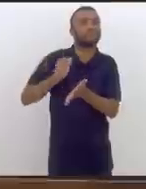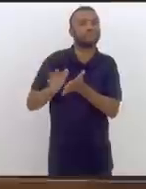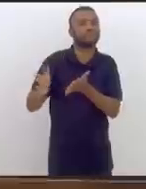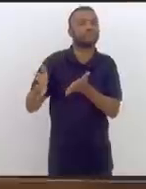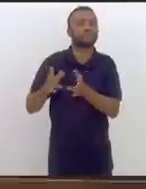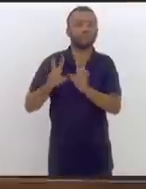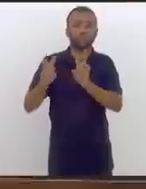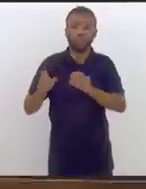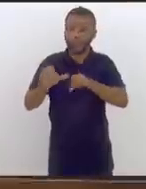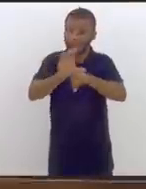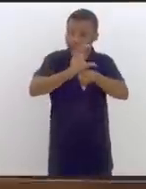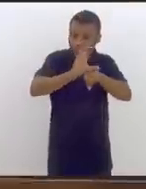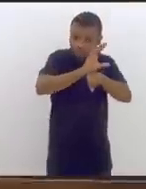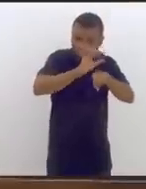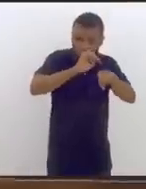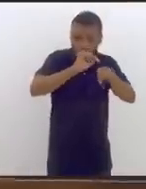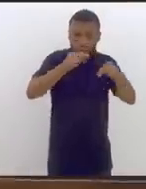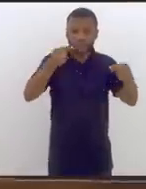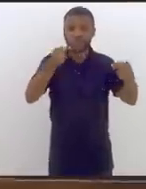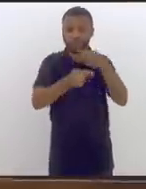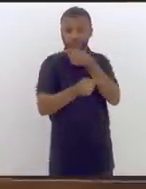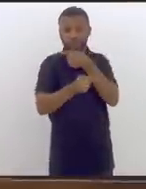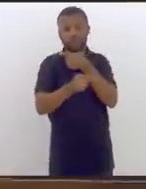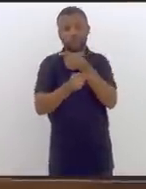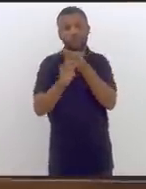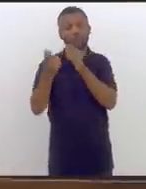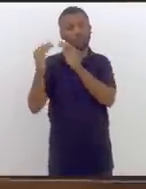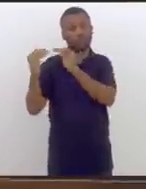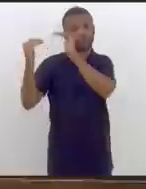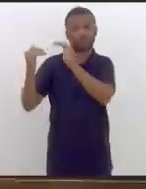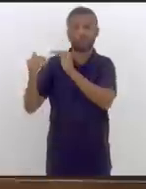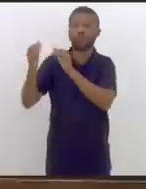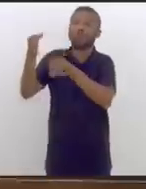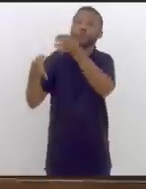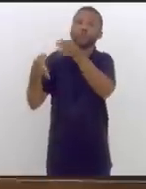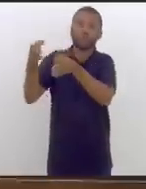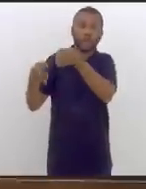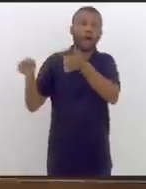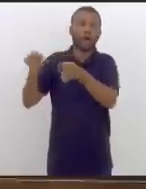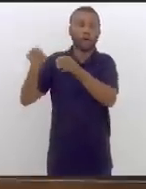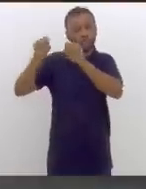inconstitucionalidade né arguida no órgão especial do Tribunal de Justiça